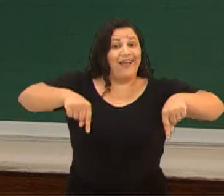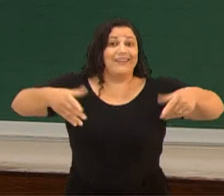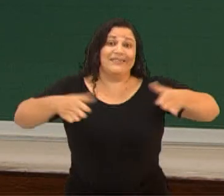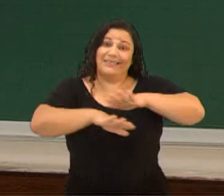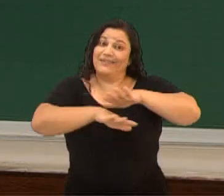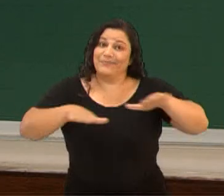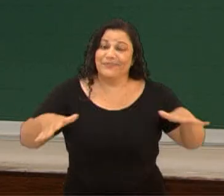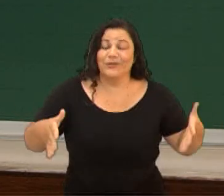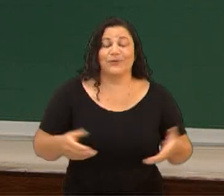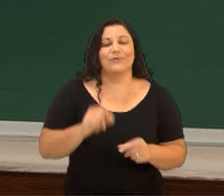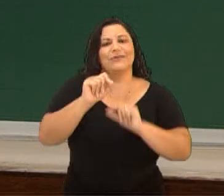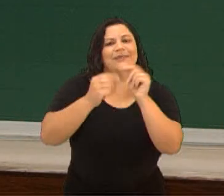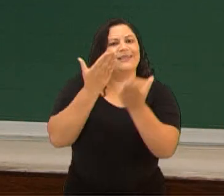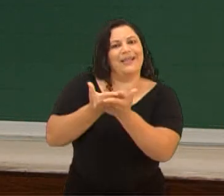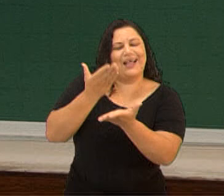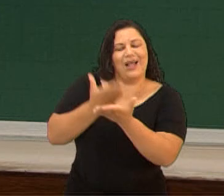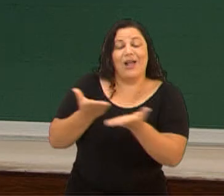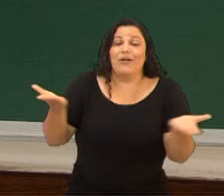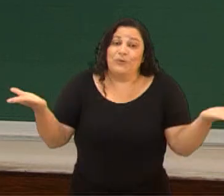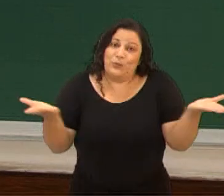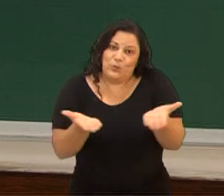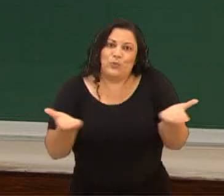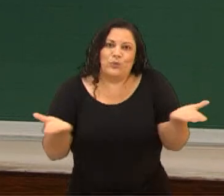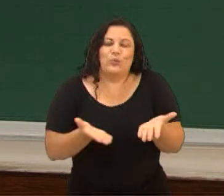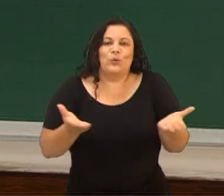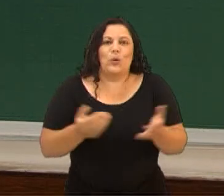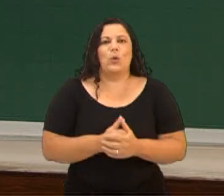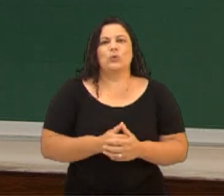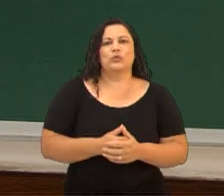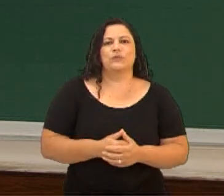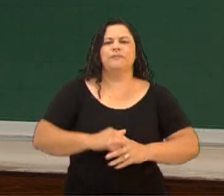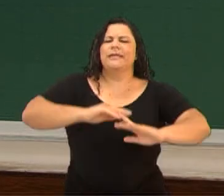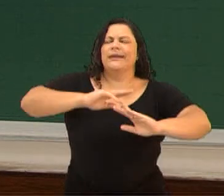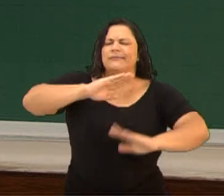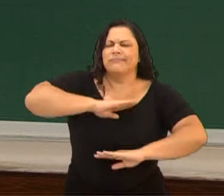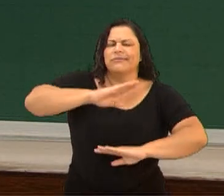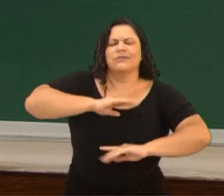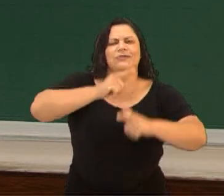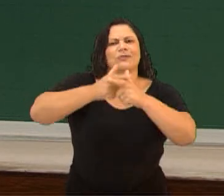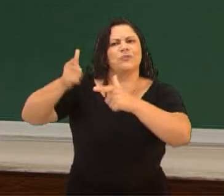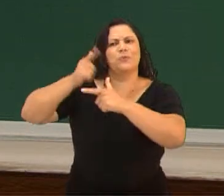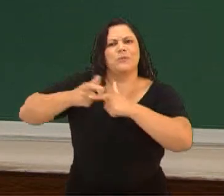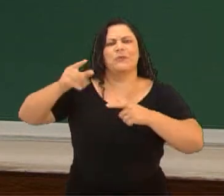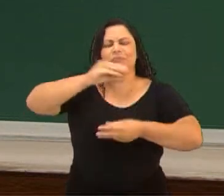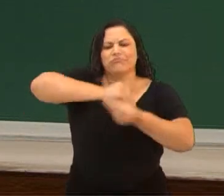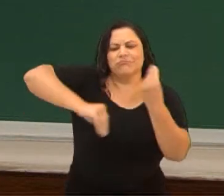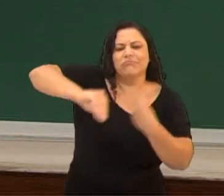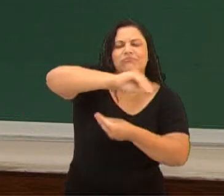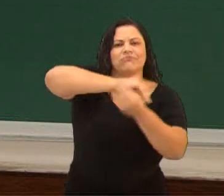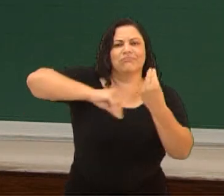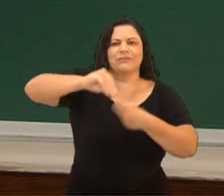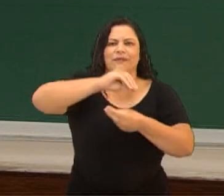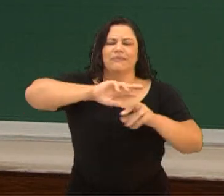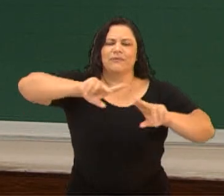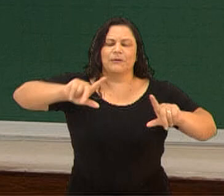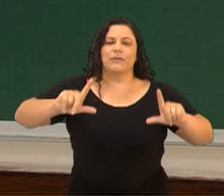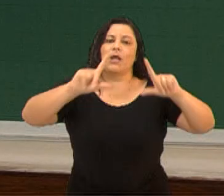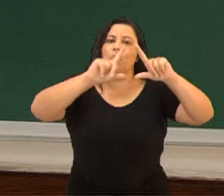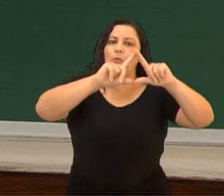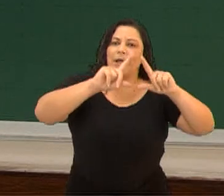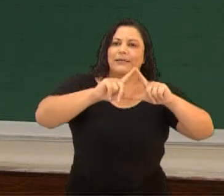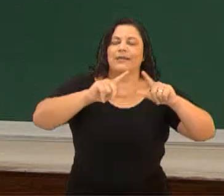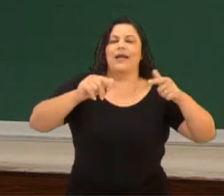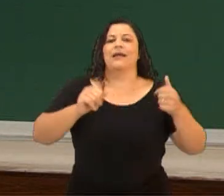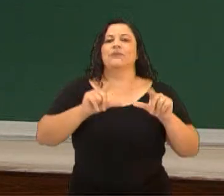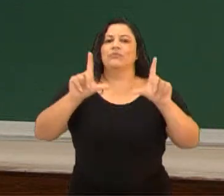de hoje? Na aula de hoje, nós estudamos as situações, problemas envolvendo o cálculo de área dos polígonos, quadrado, triângulo,